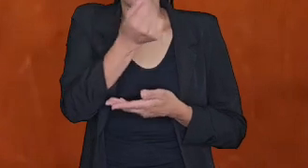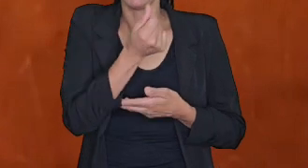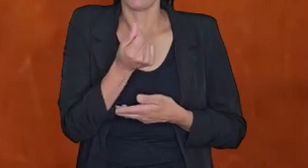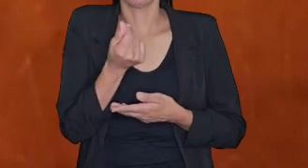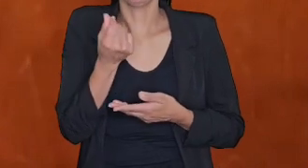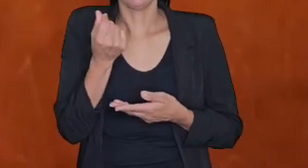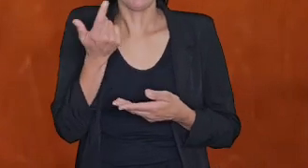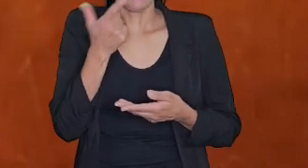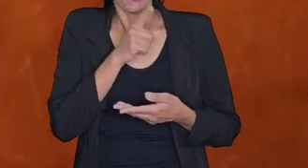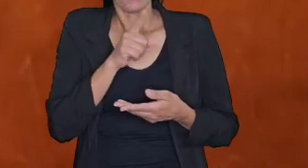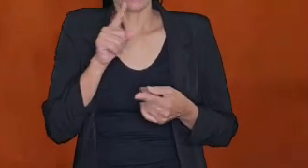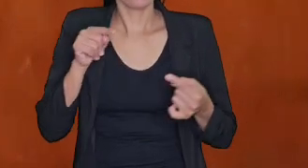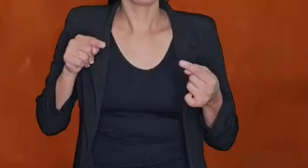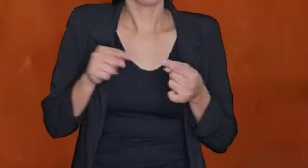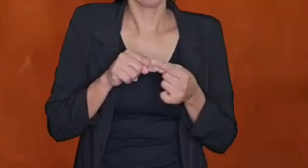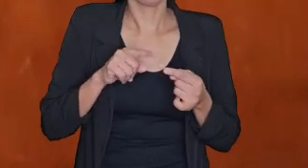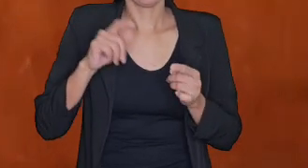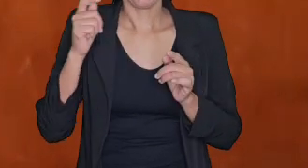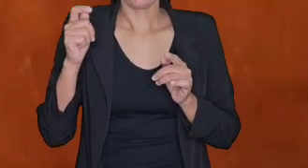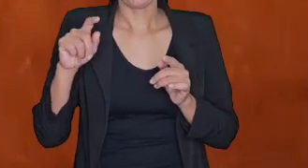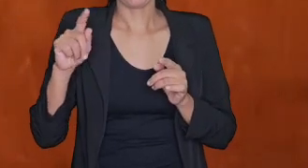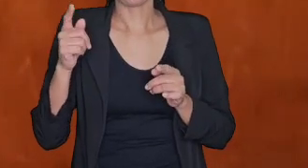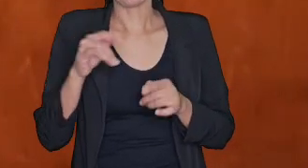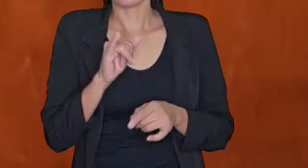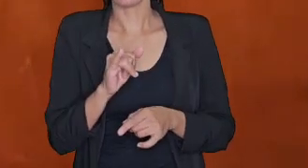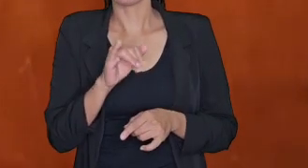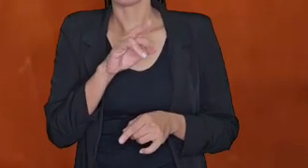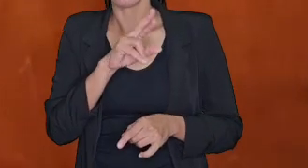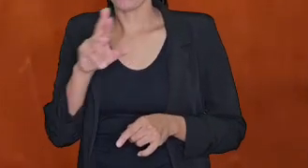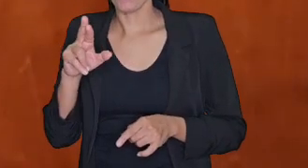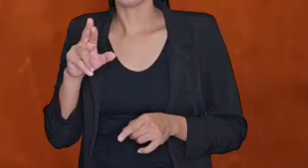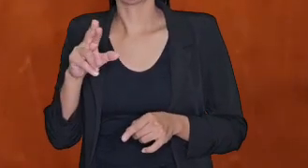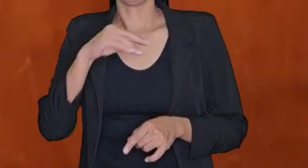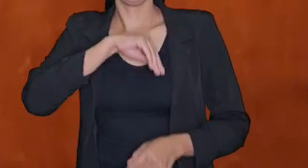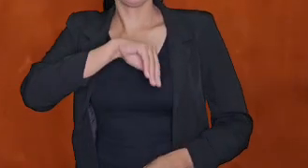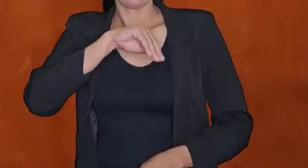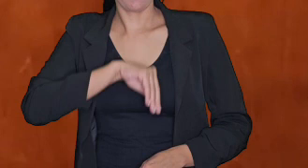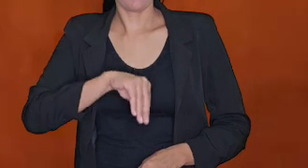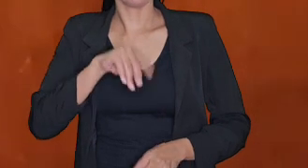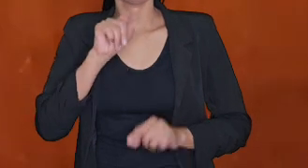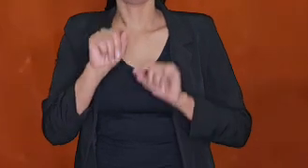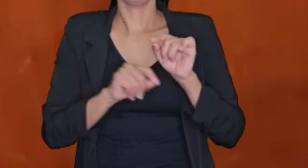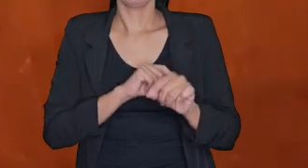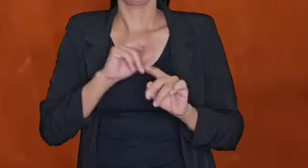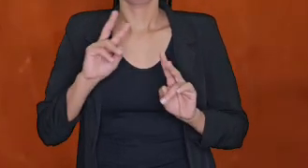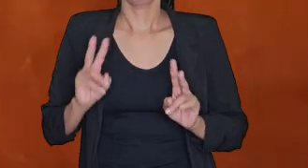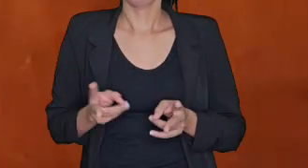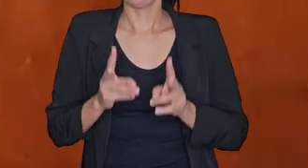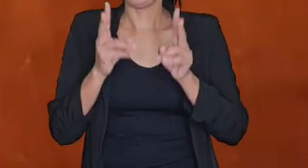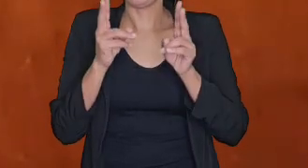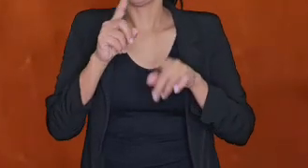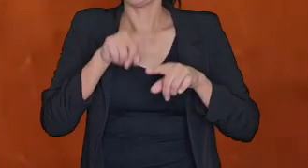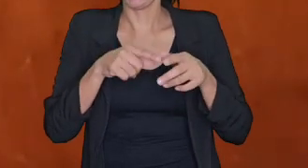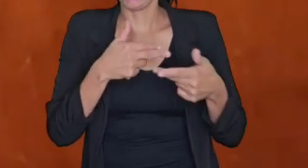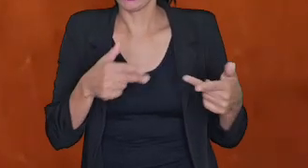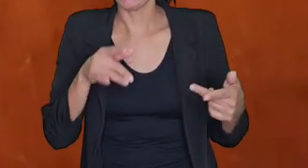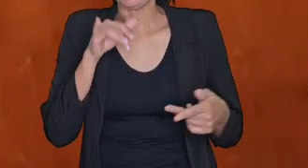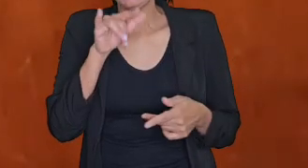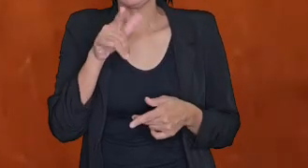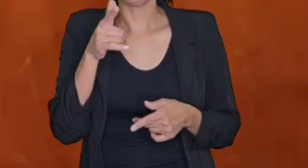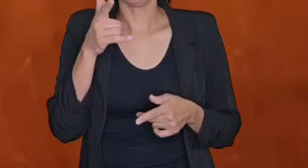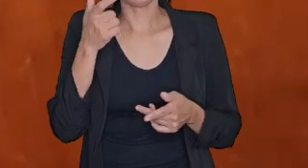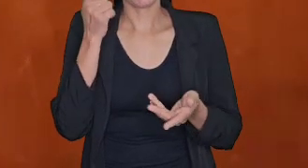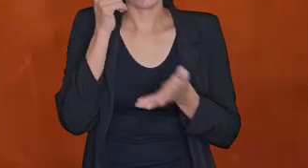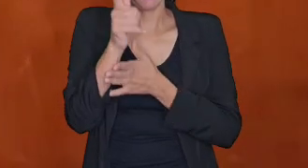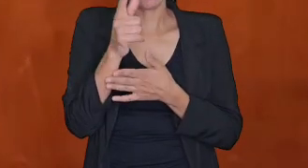segunda pergunta foi o ganho de capital. O fato gerador de um ganho, de um imposto de renda sobre o ganho de capital, o fato gerador